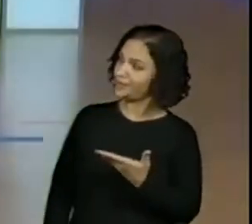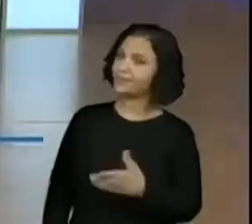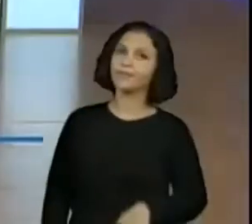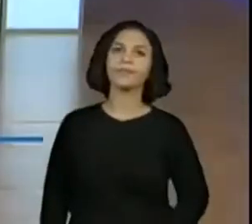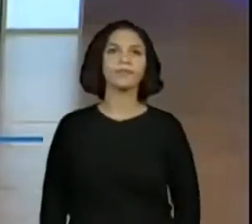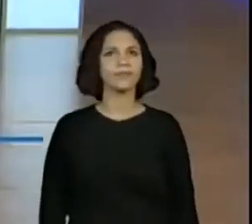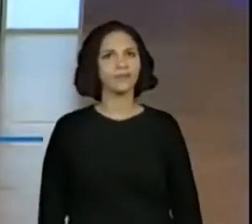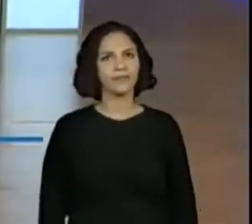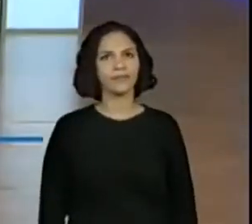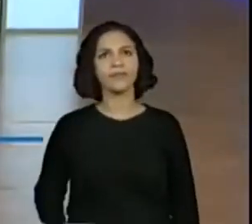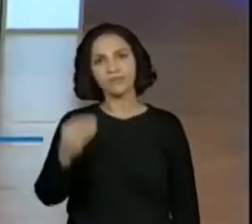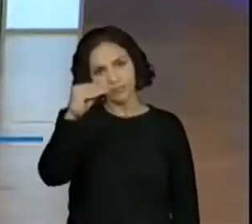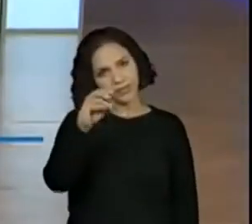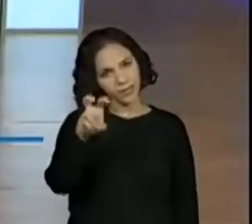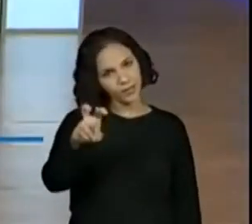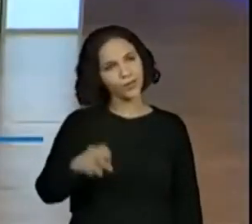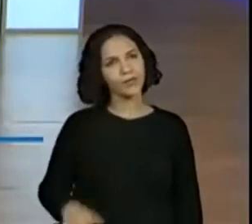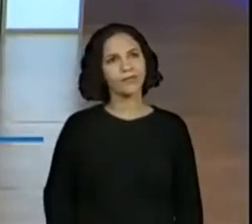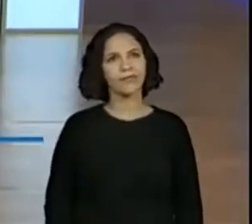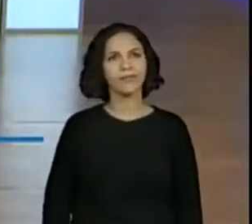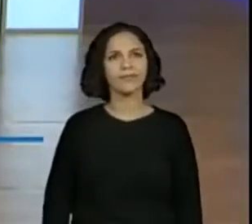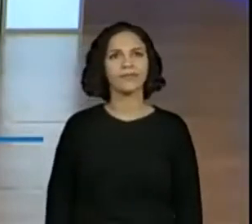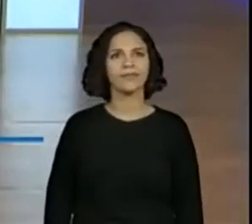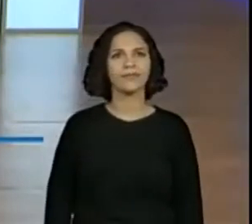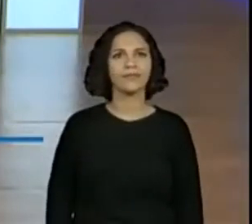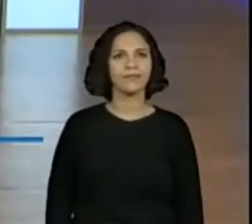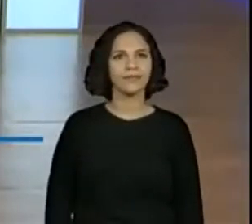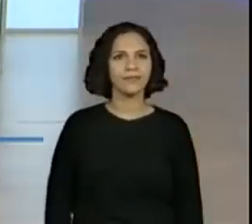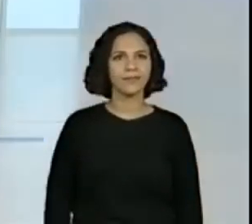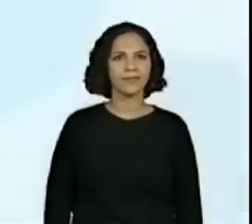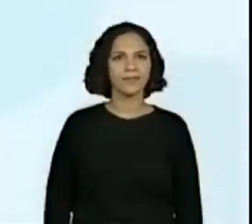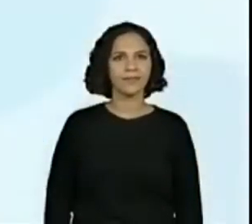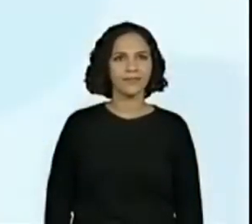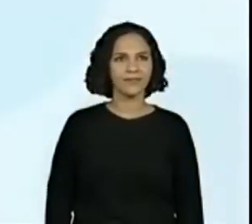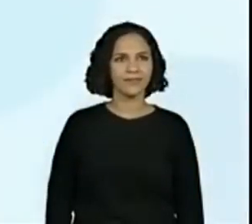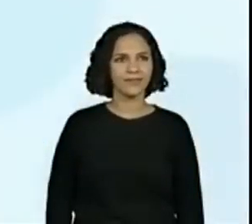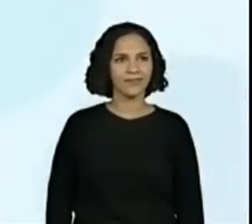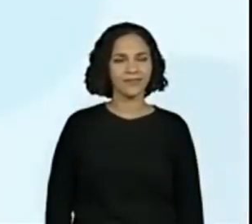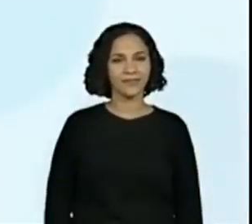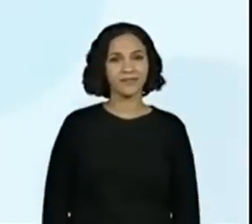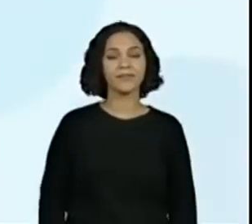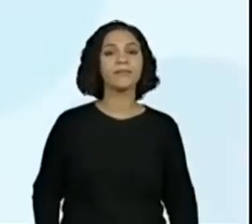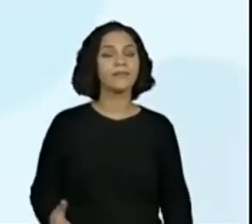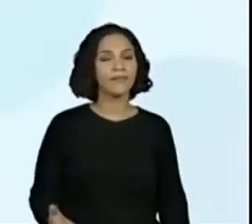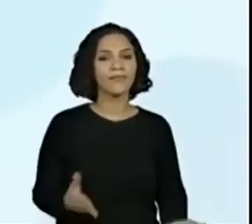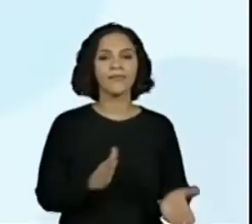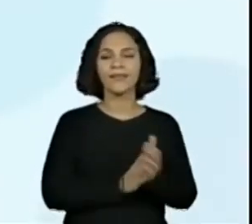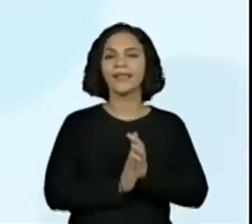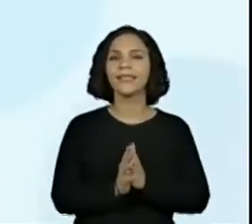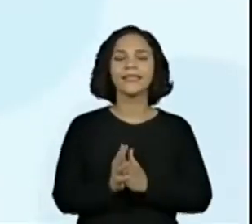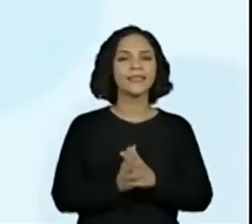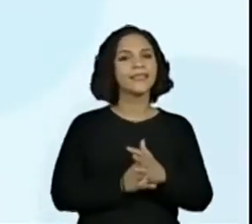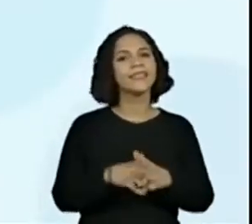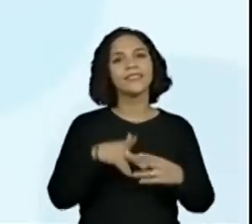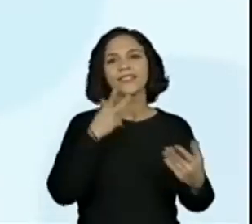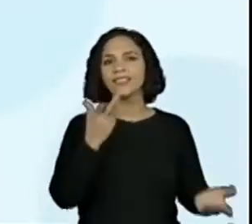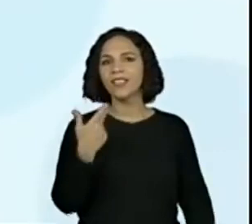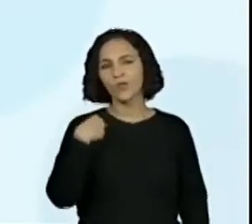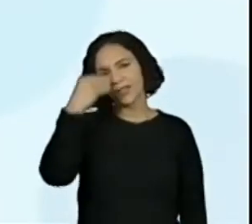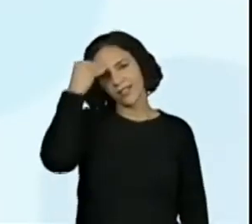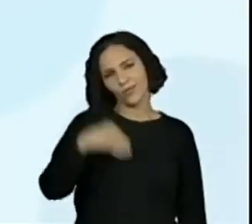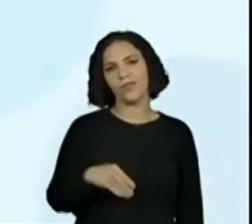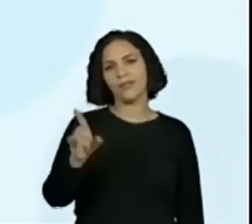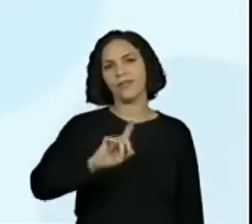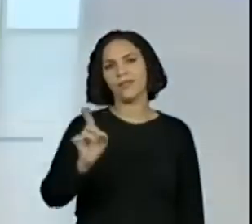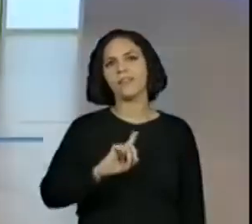marca cinco lá vão marcar já marca cinco lá a professora começa a gente é sério eu não sei eu nunca vou